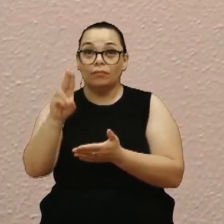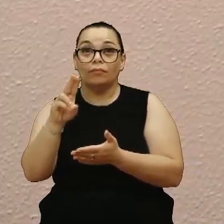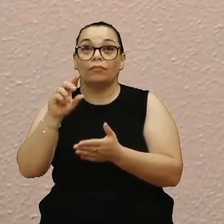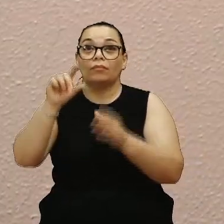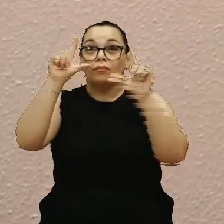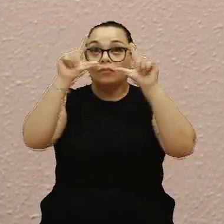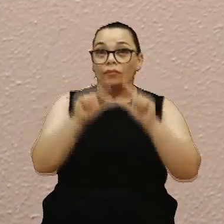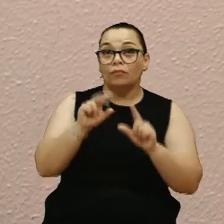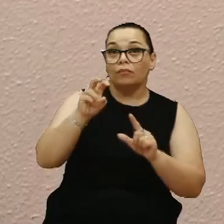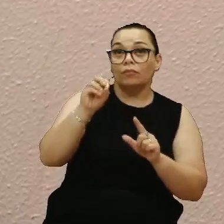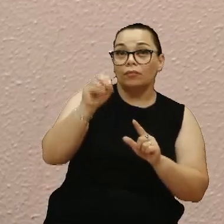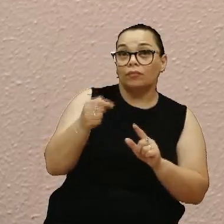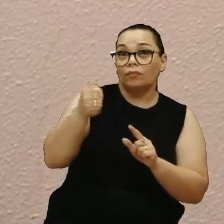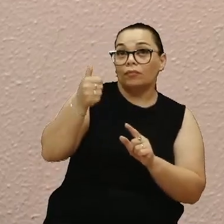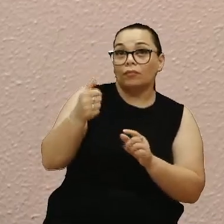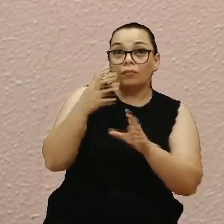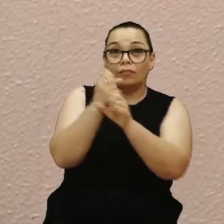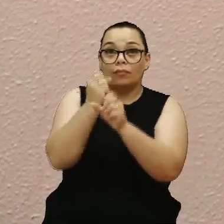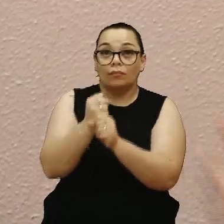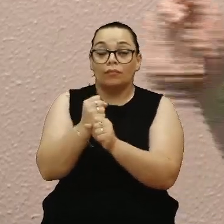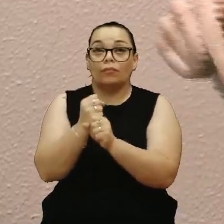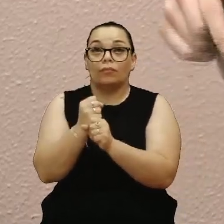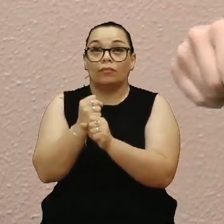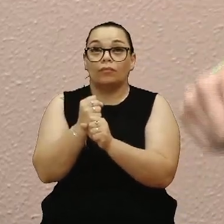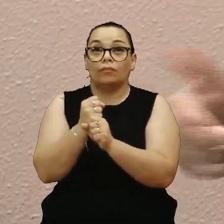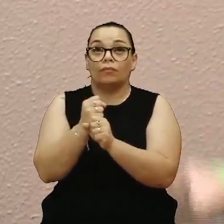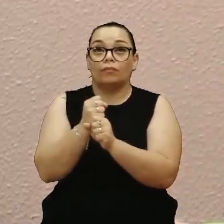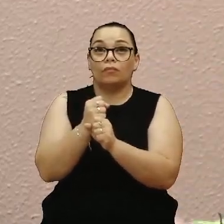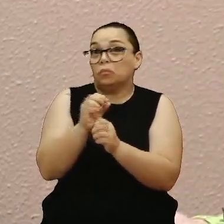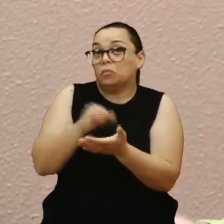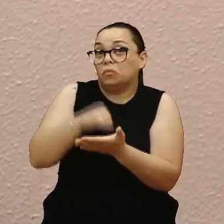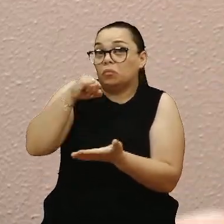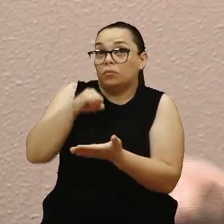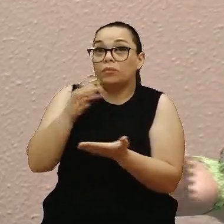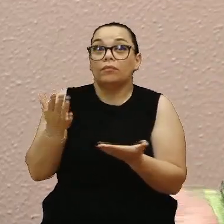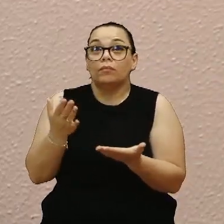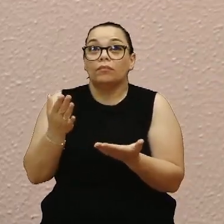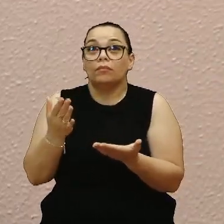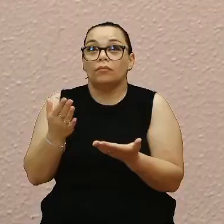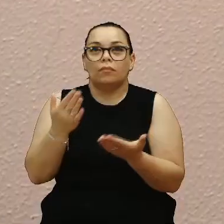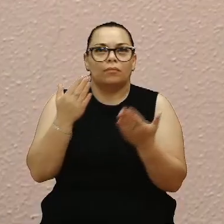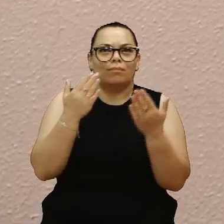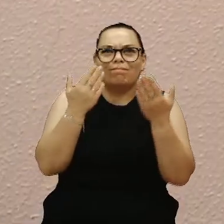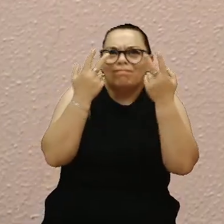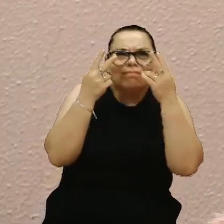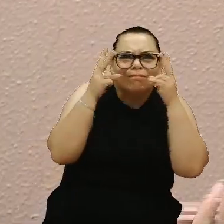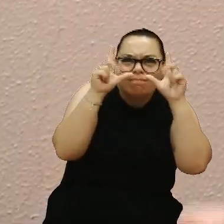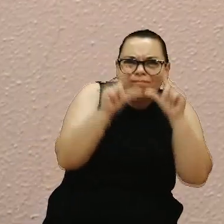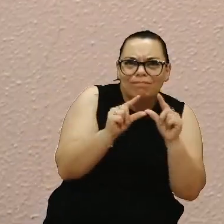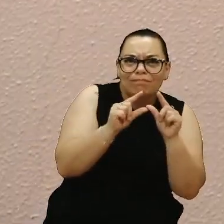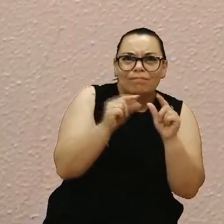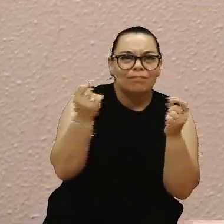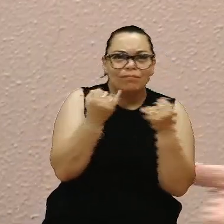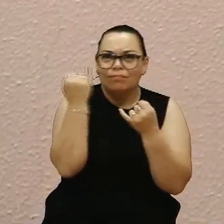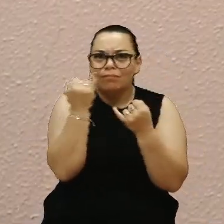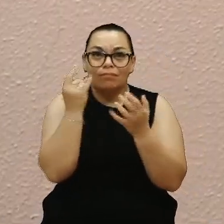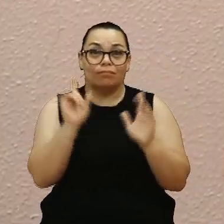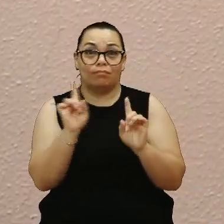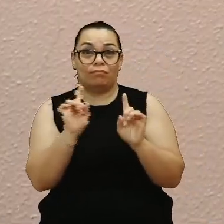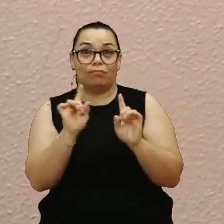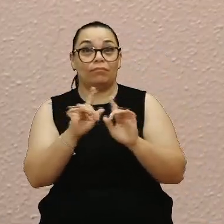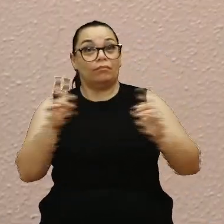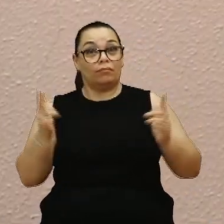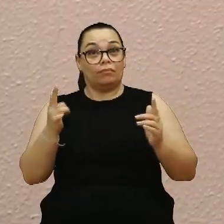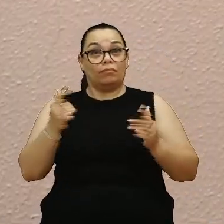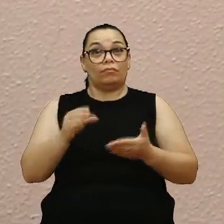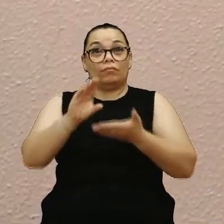50 centavos do cálculo tarifário, porque isso não nos interessa diminuir o valor da passagem que hoje é